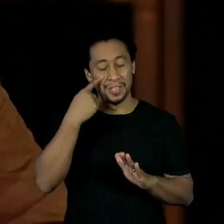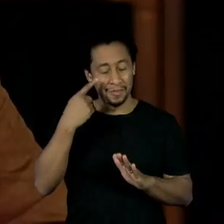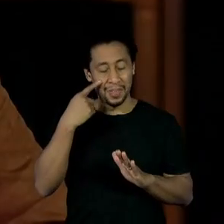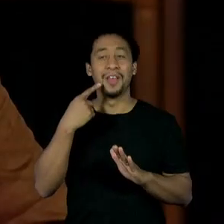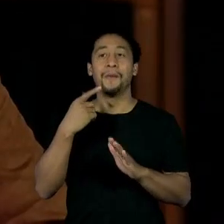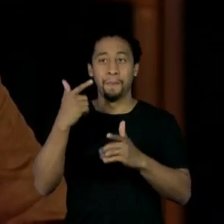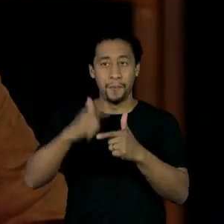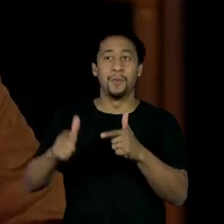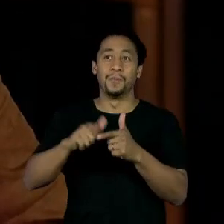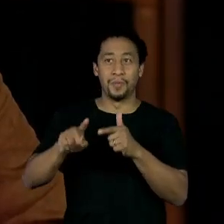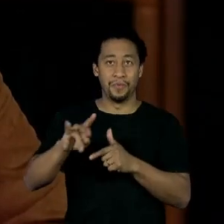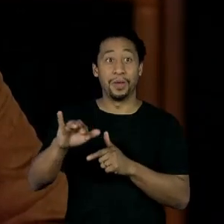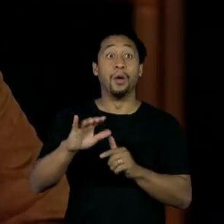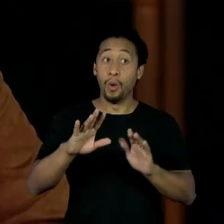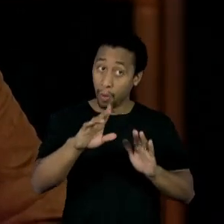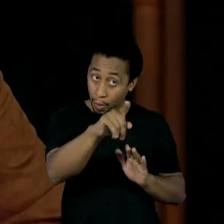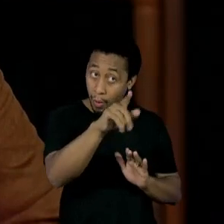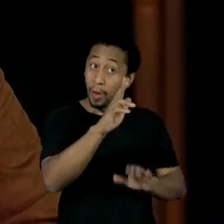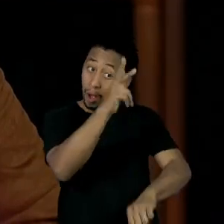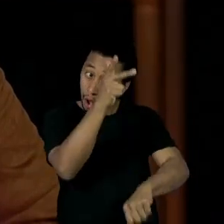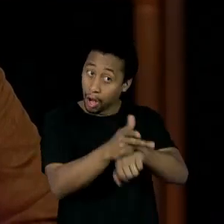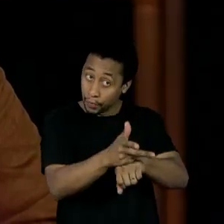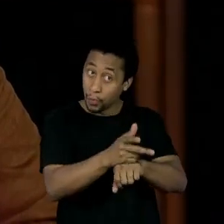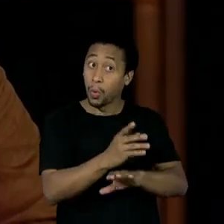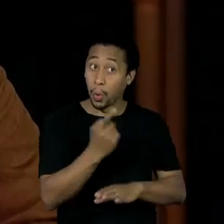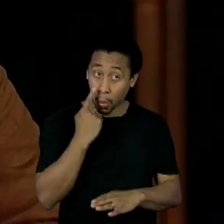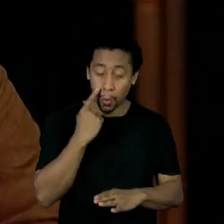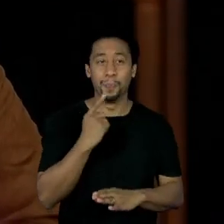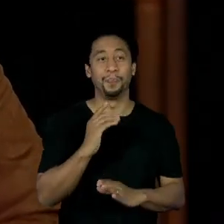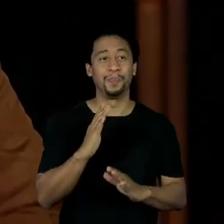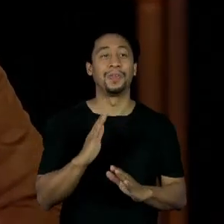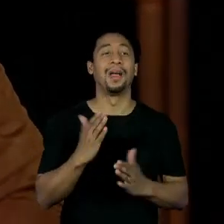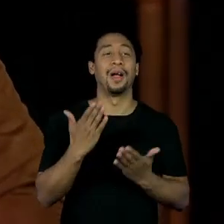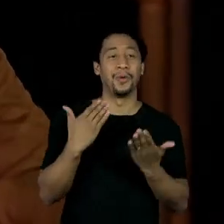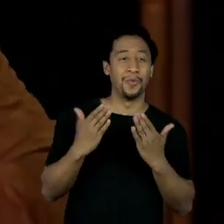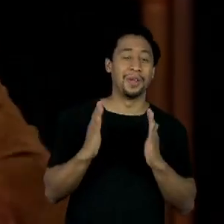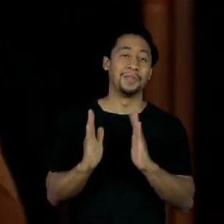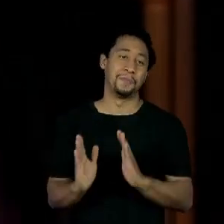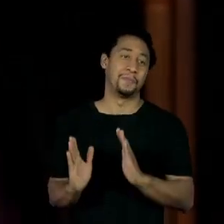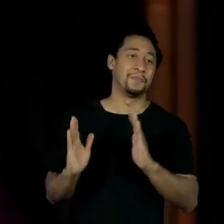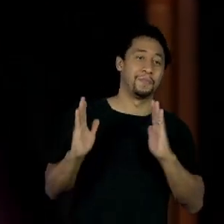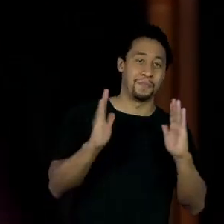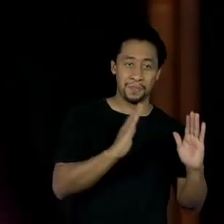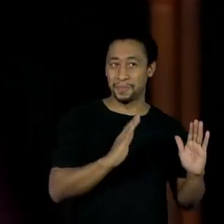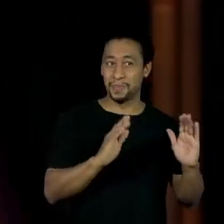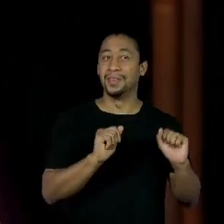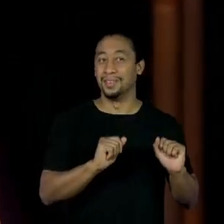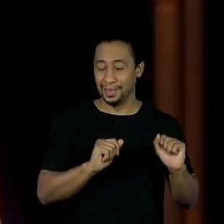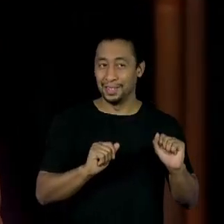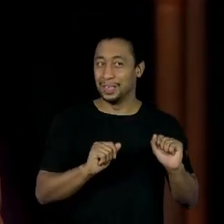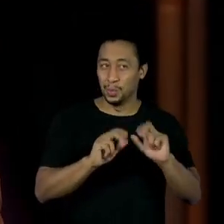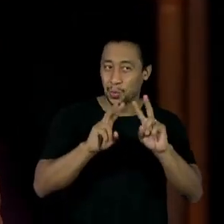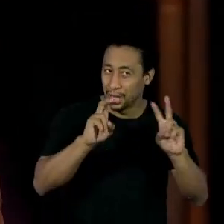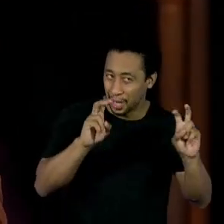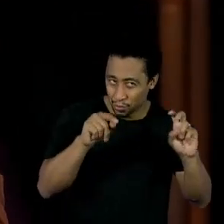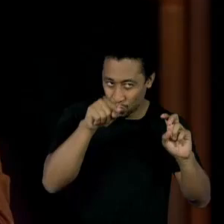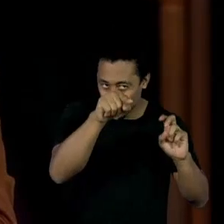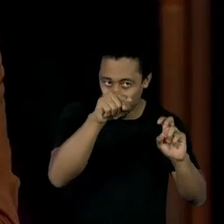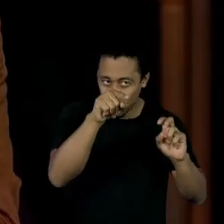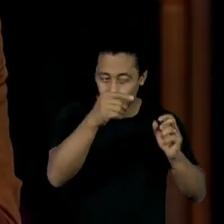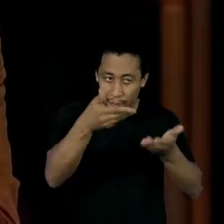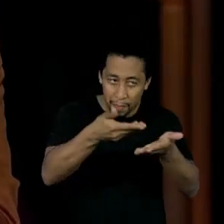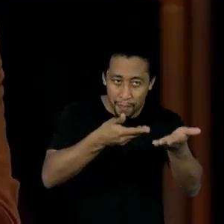boa paz tá registrado na última parte da nossa conversa o mergulho na uma mineira de Ronaldo Fraga